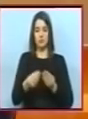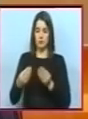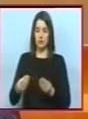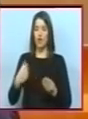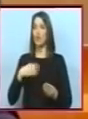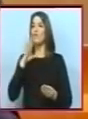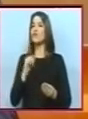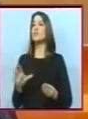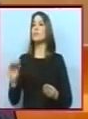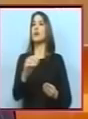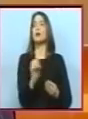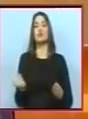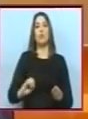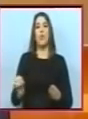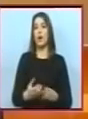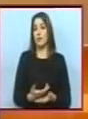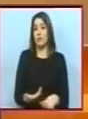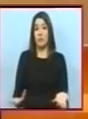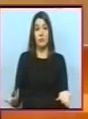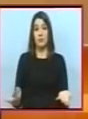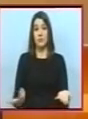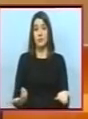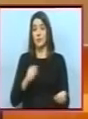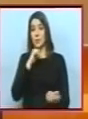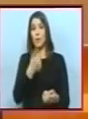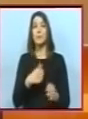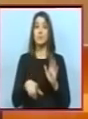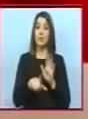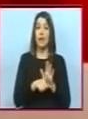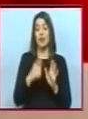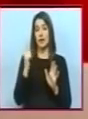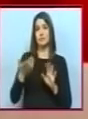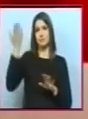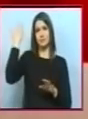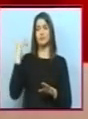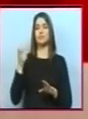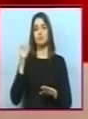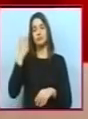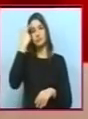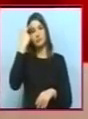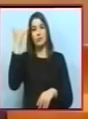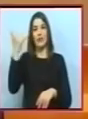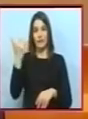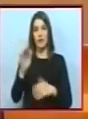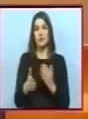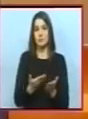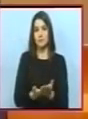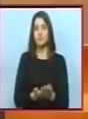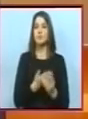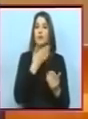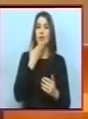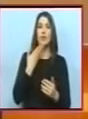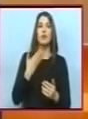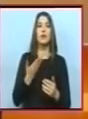mais filhos. E, portanto, a lei encontrou esta solução já há muitas décadas, esta solução ágil,